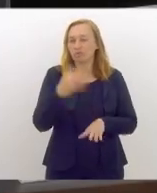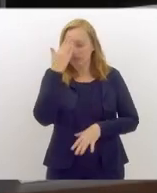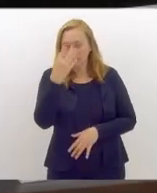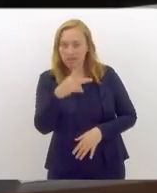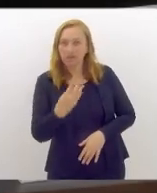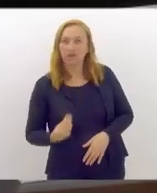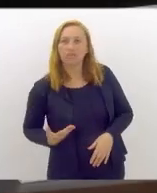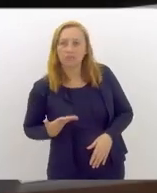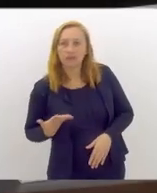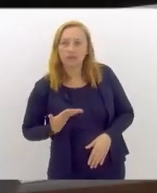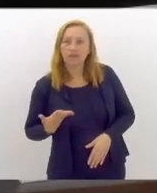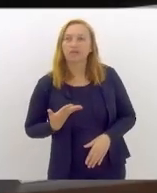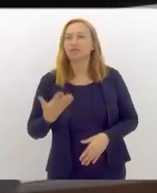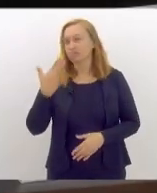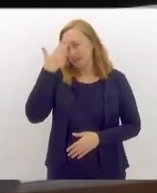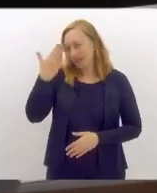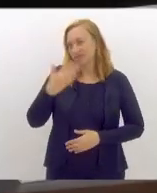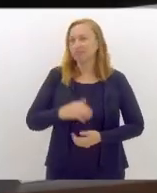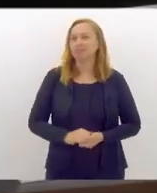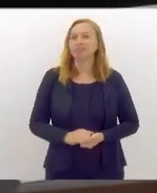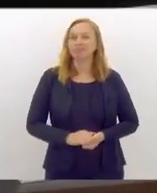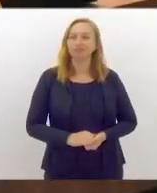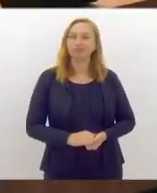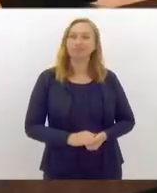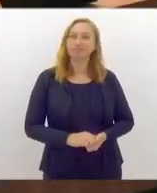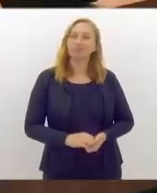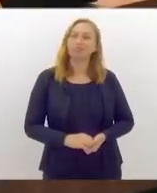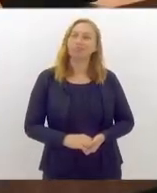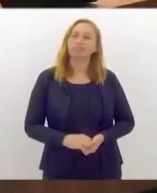também você também ser meu amigo é isso